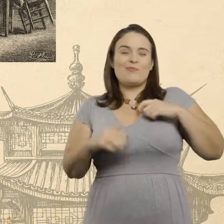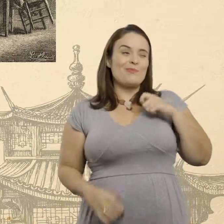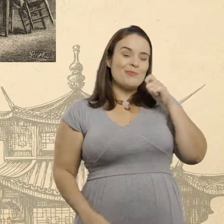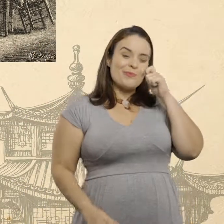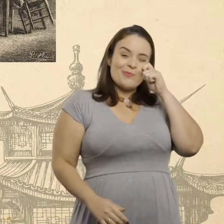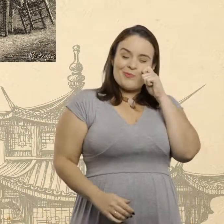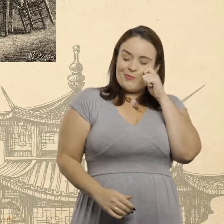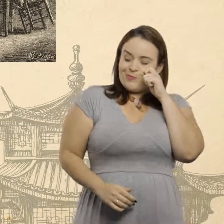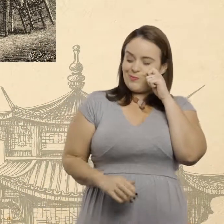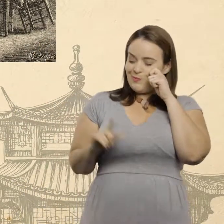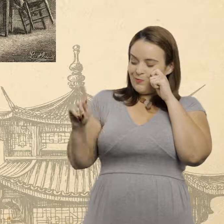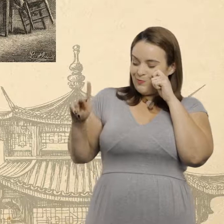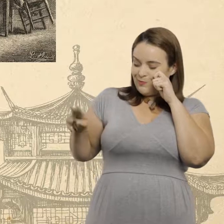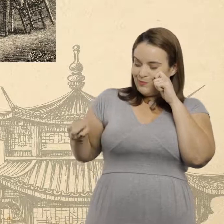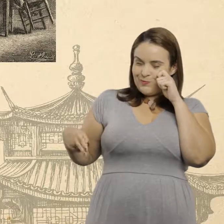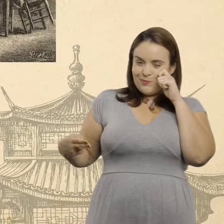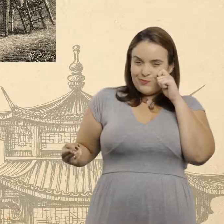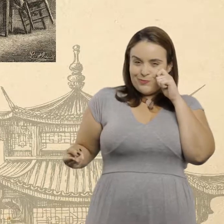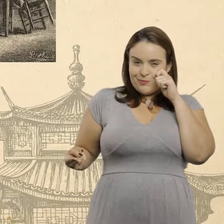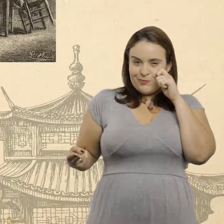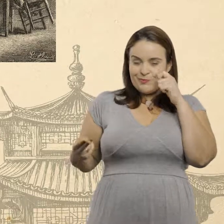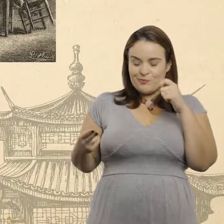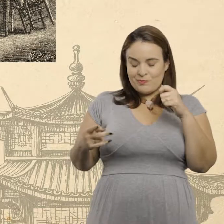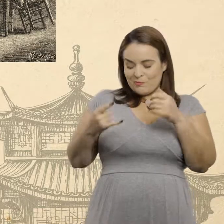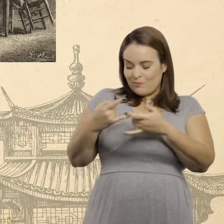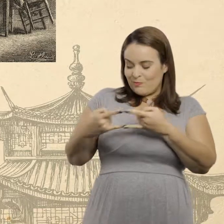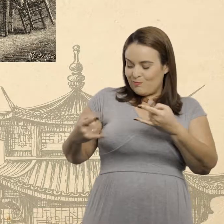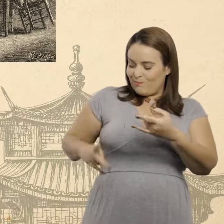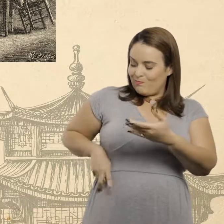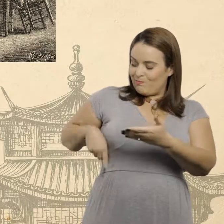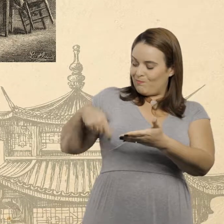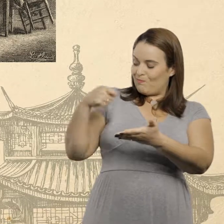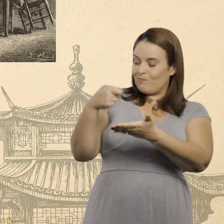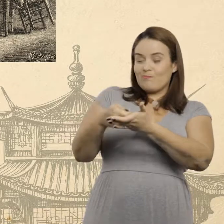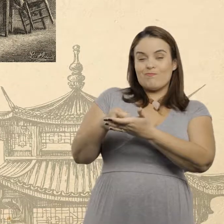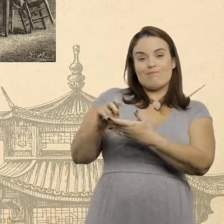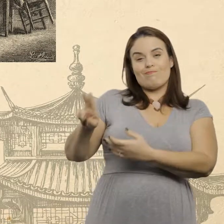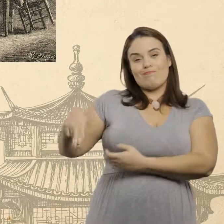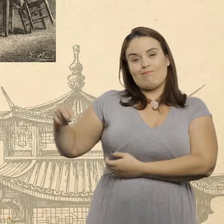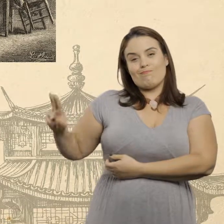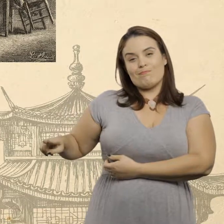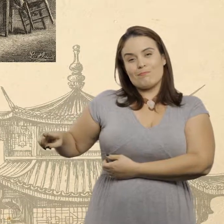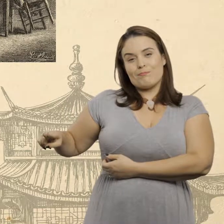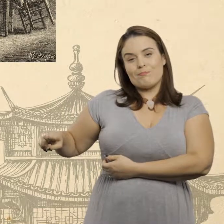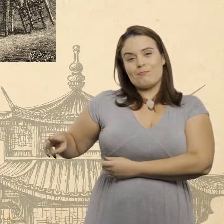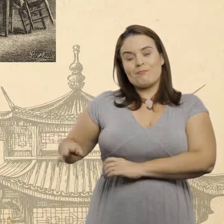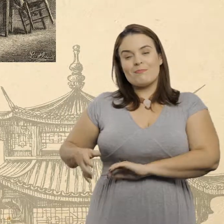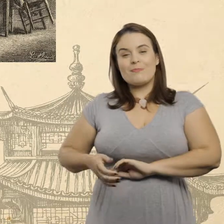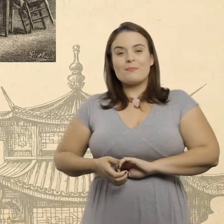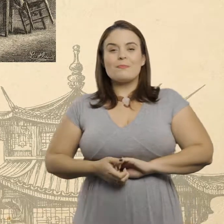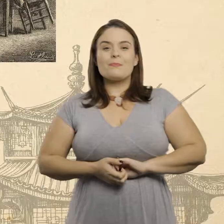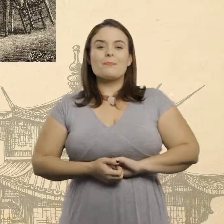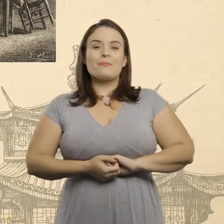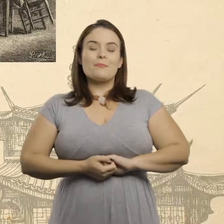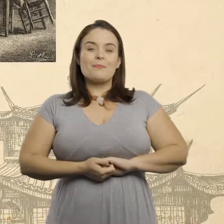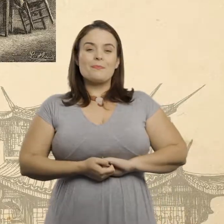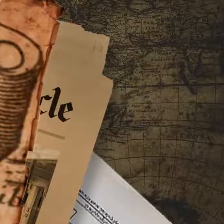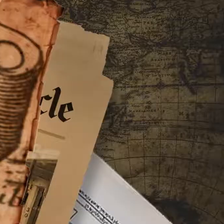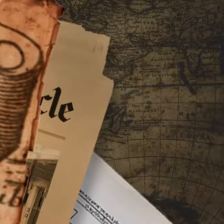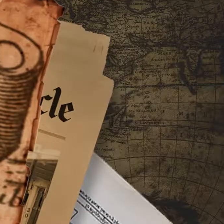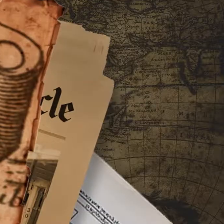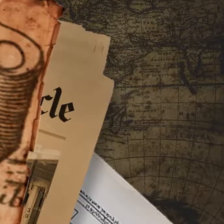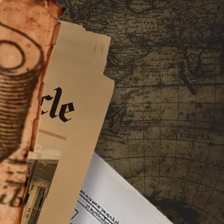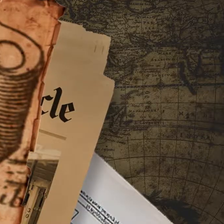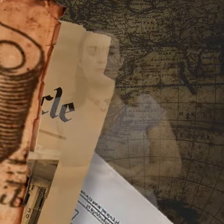separado Passepartout do Sr. Fogg. O detetive Fix pagou a conta e deixou Passepartout desmaiado no bar.